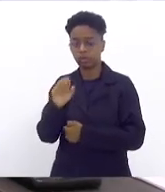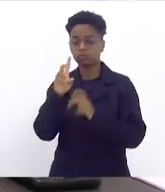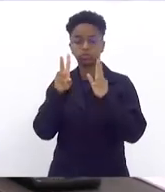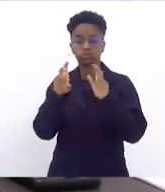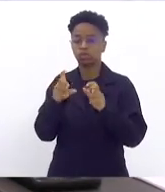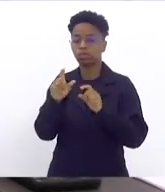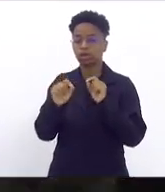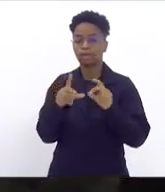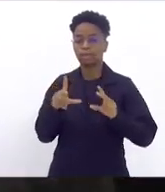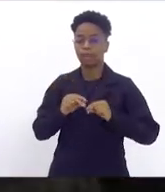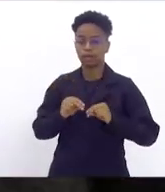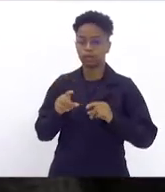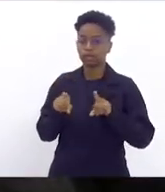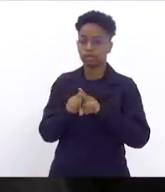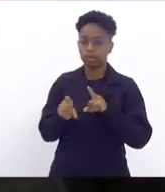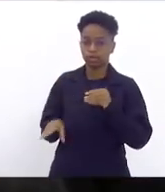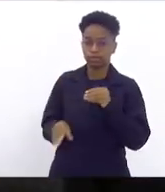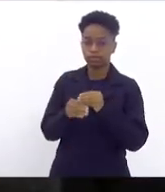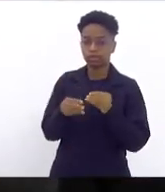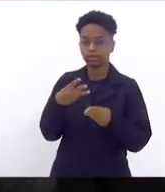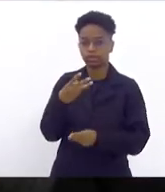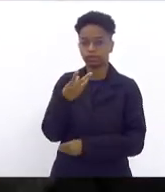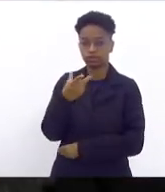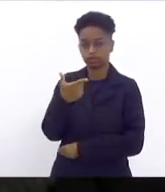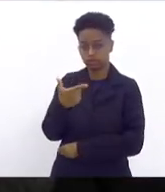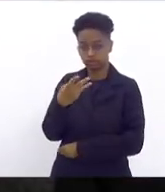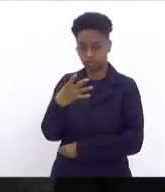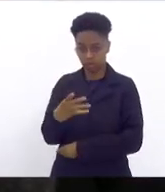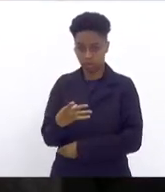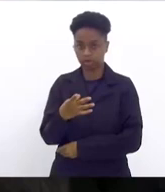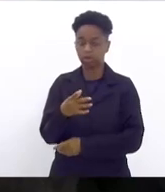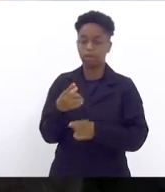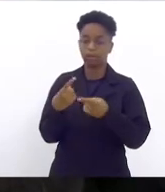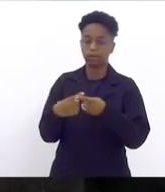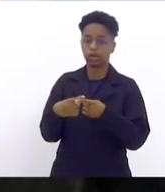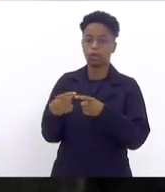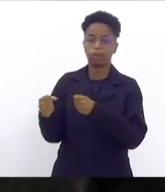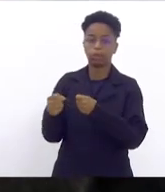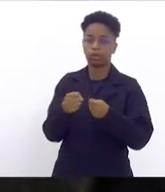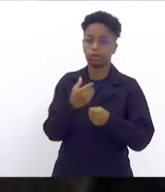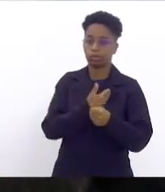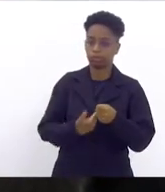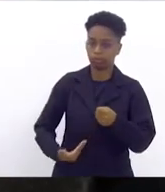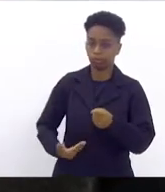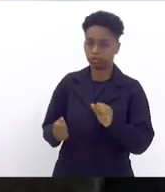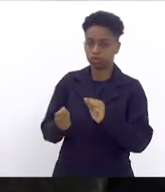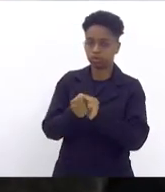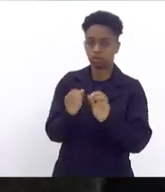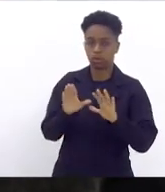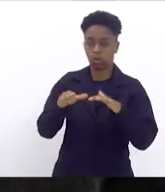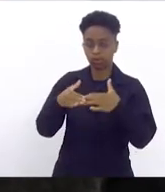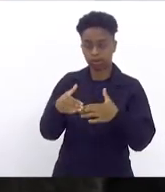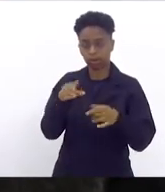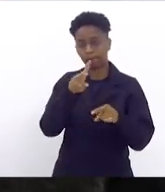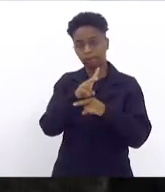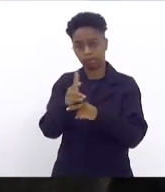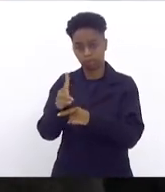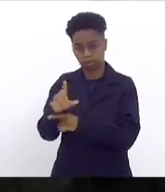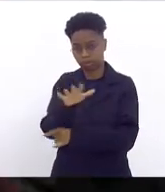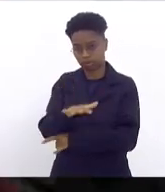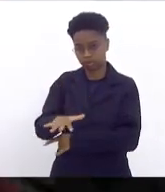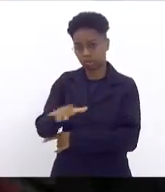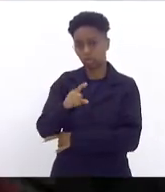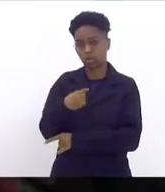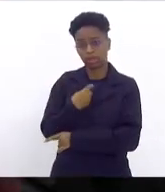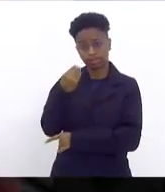Eu ainda incluiria o 324 da Constituição Estadual, que fala o poder público, com a colaboração da comunidade, tá, promoverá e protegerá. É isso. A gente está tentando a